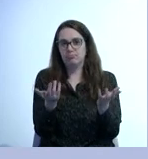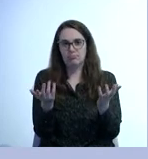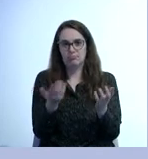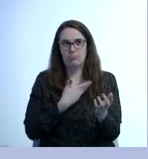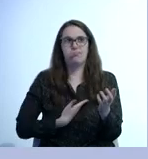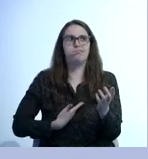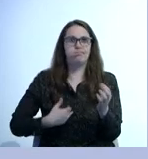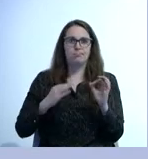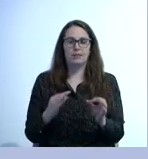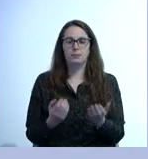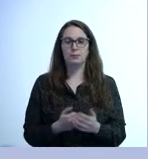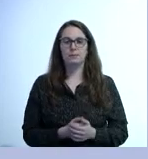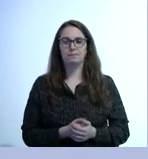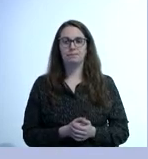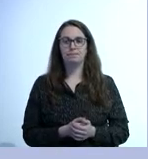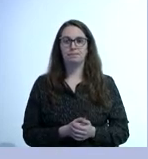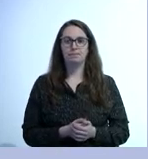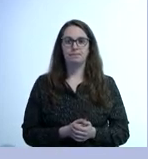antiquíssimo.